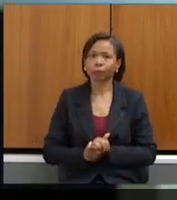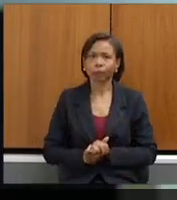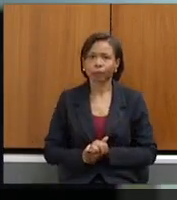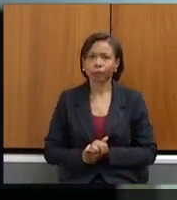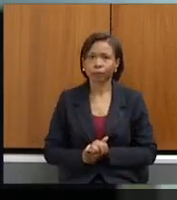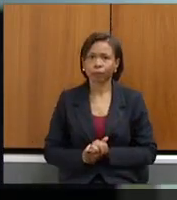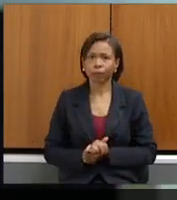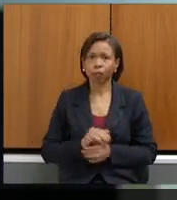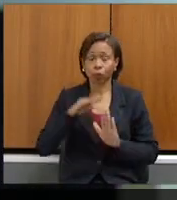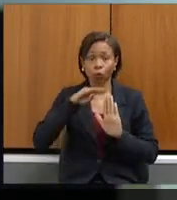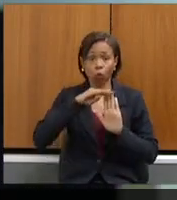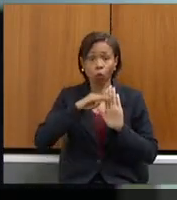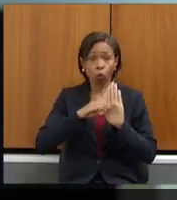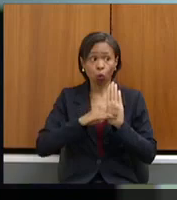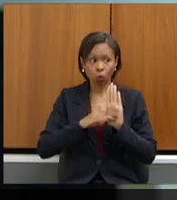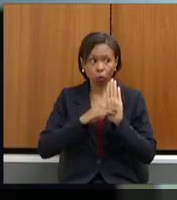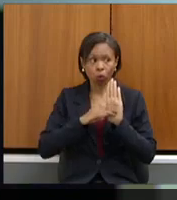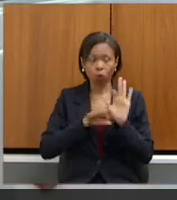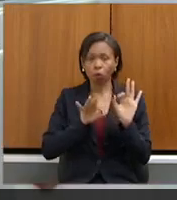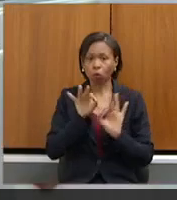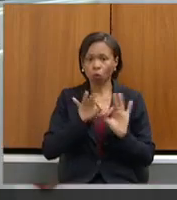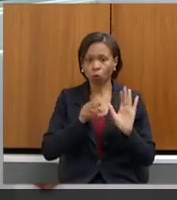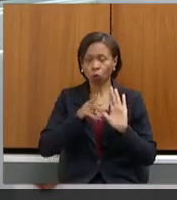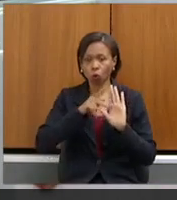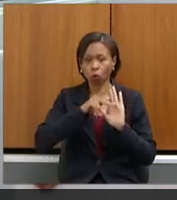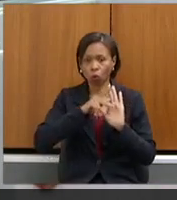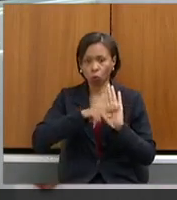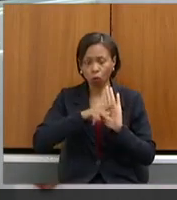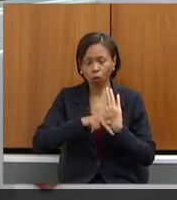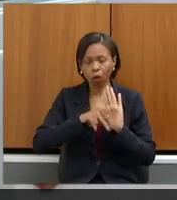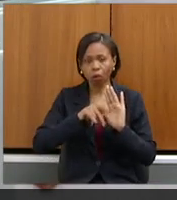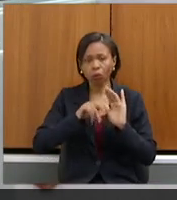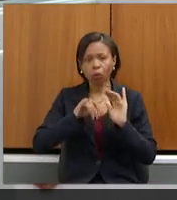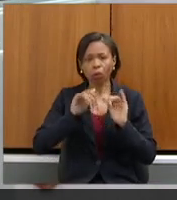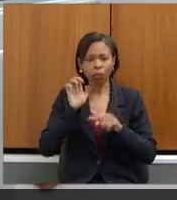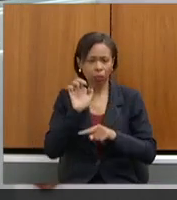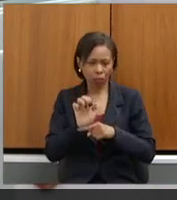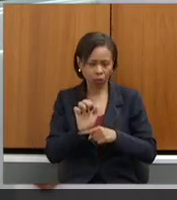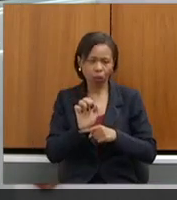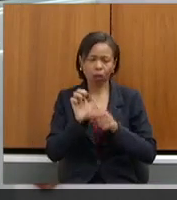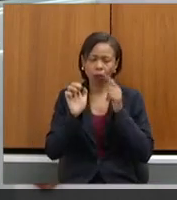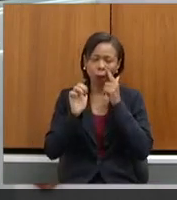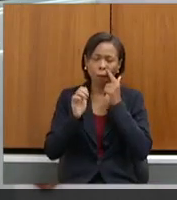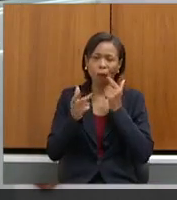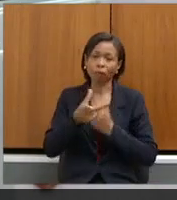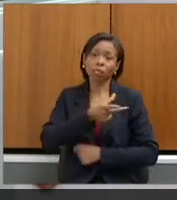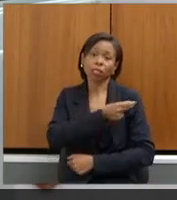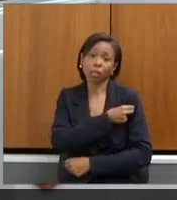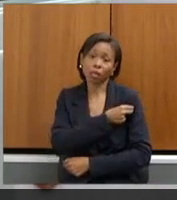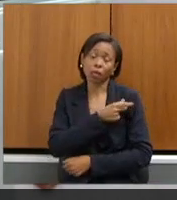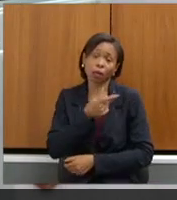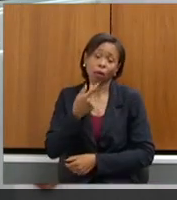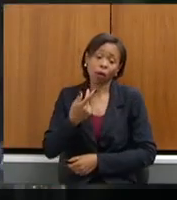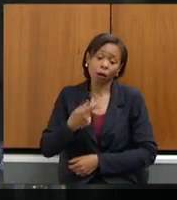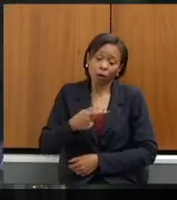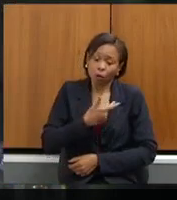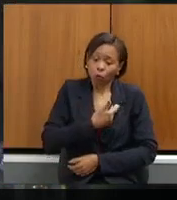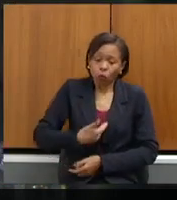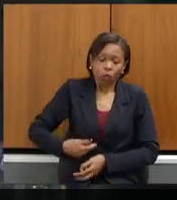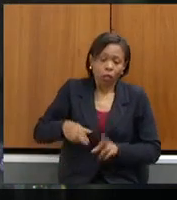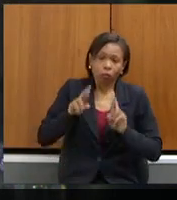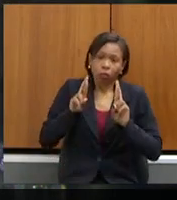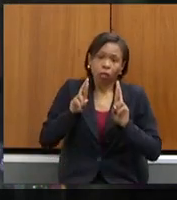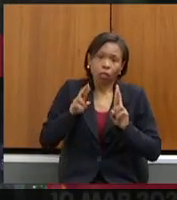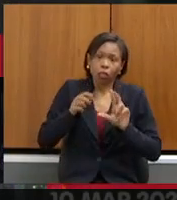vacinar Nossa o plano estadual de vacinação Rio e um papel do estado é de logística Ele ter